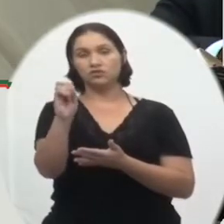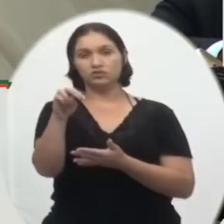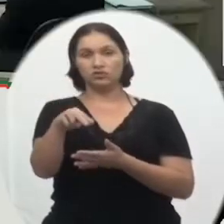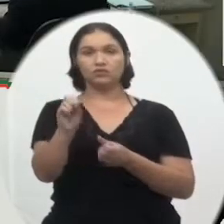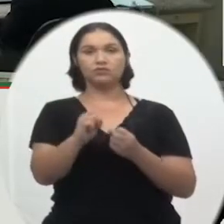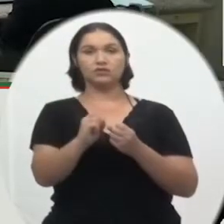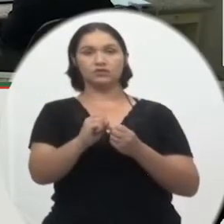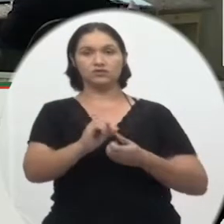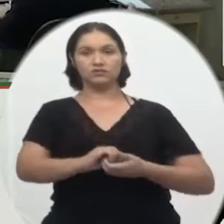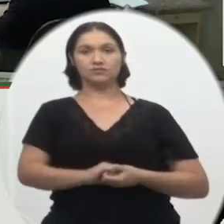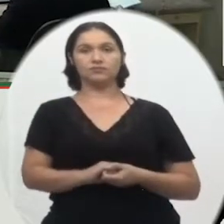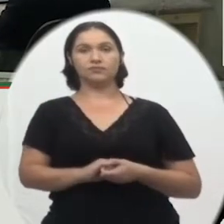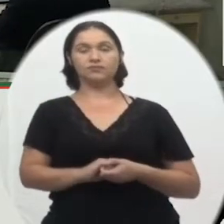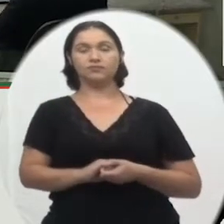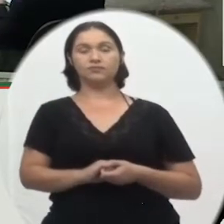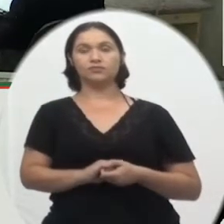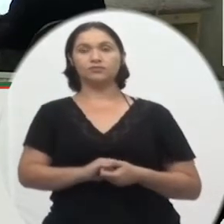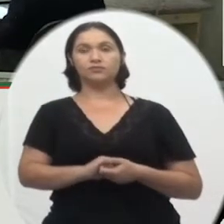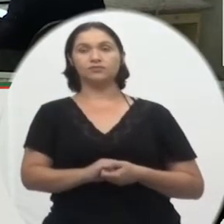presidente.